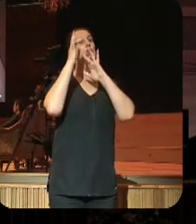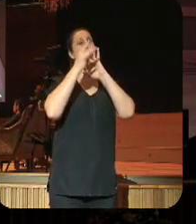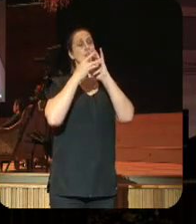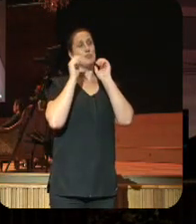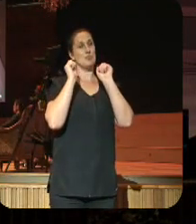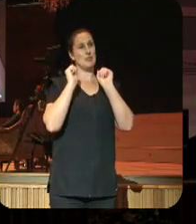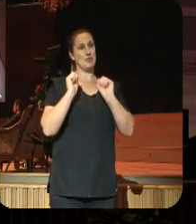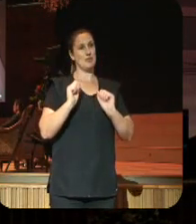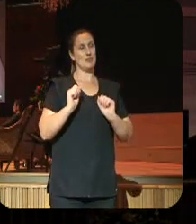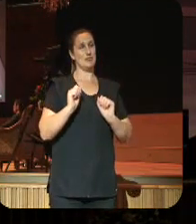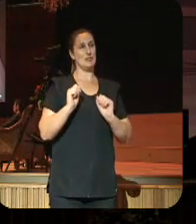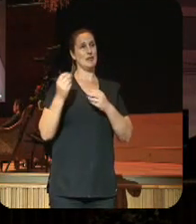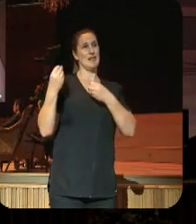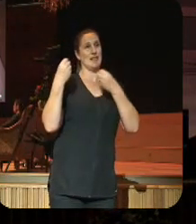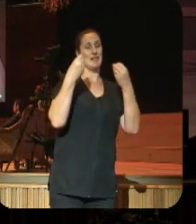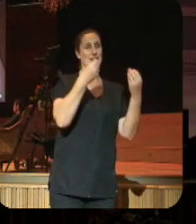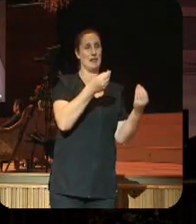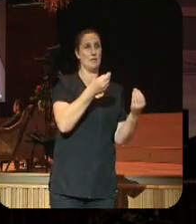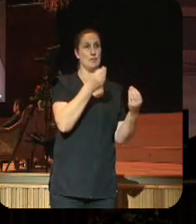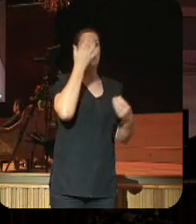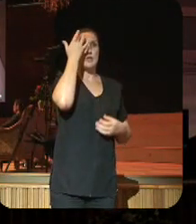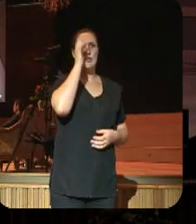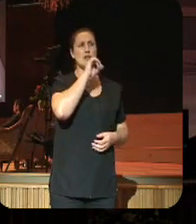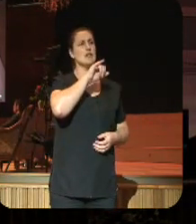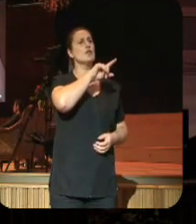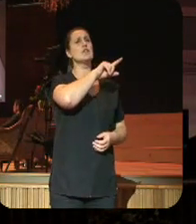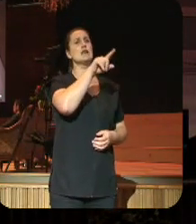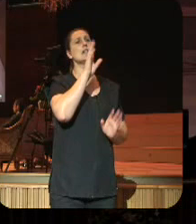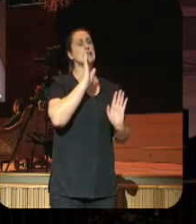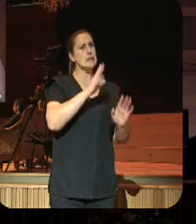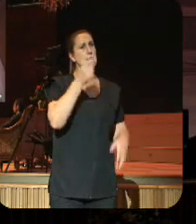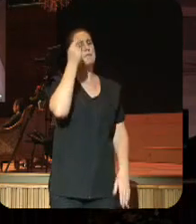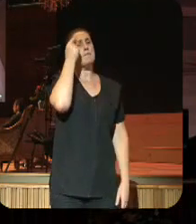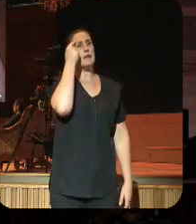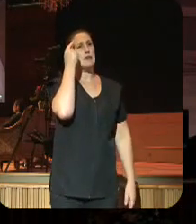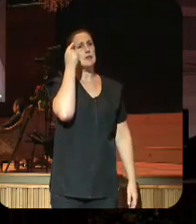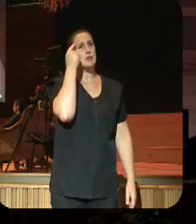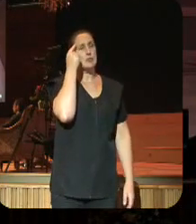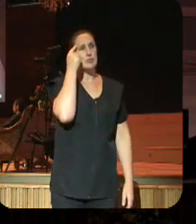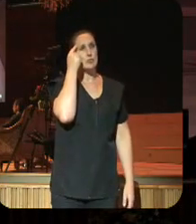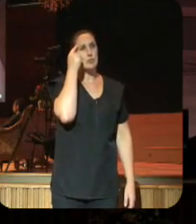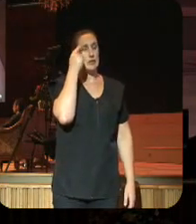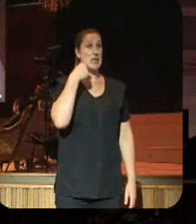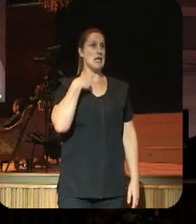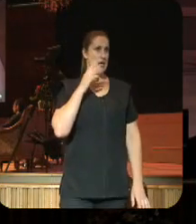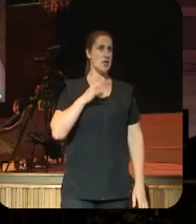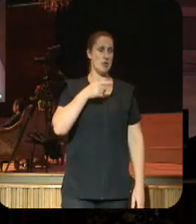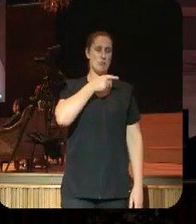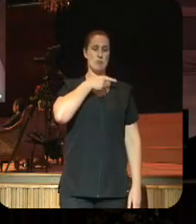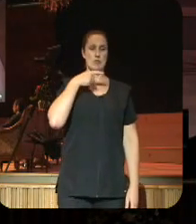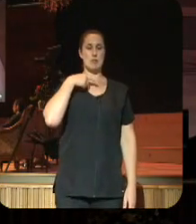nós. Eu não sei se você já pensou mais ou menos como eu já pensei.